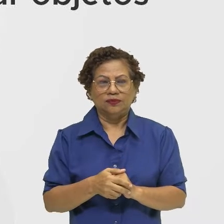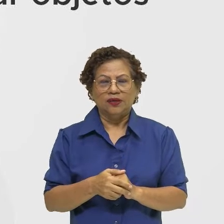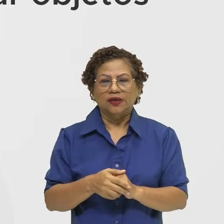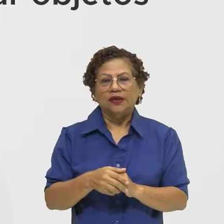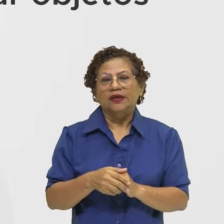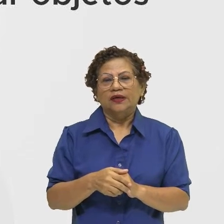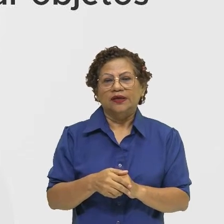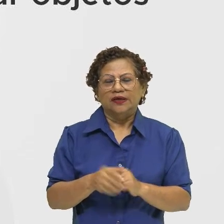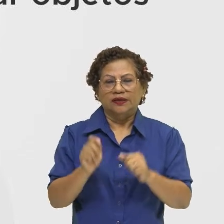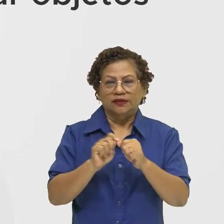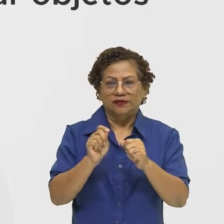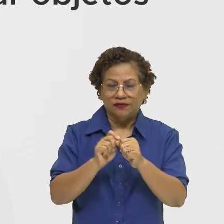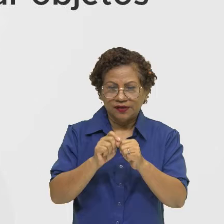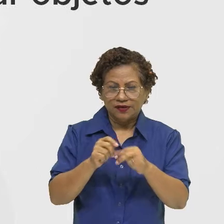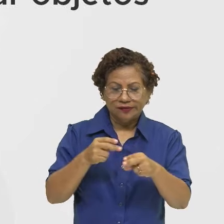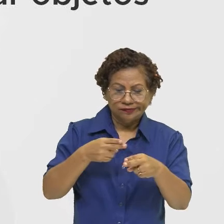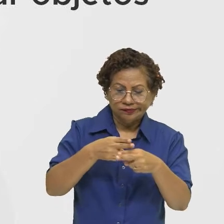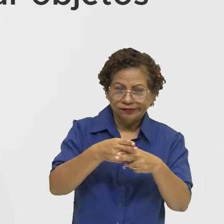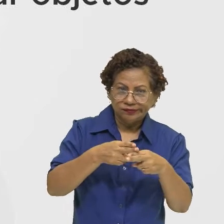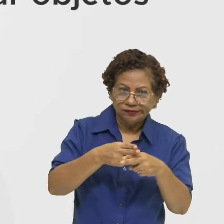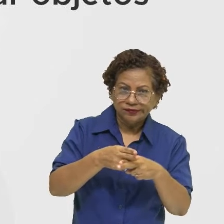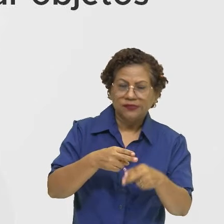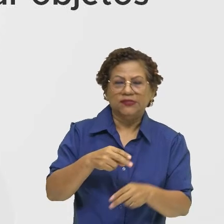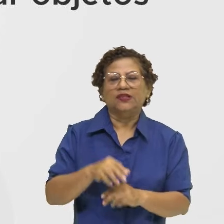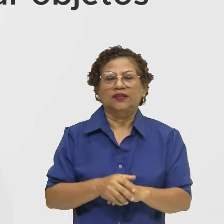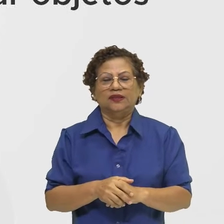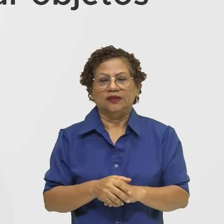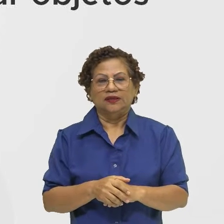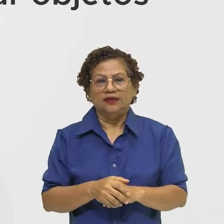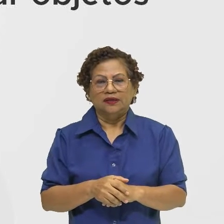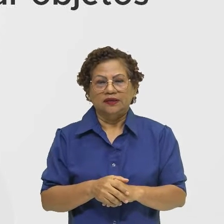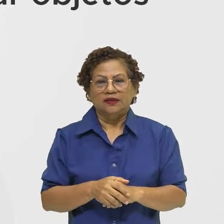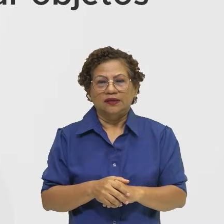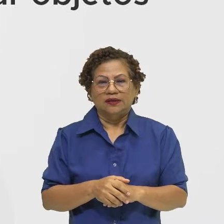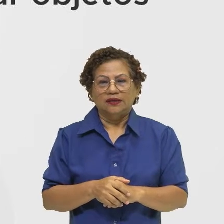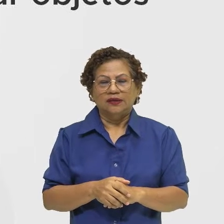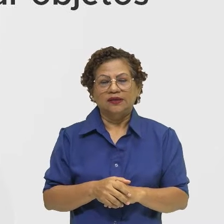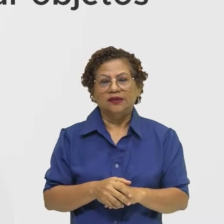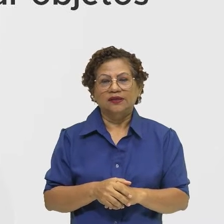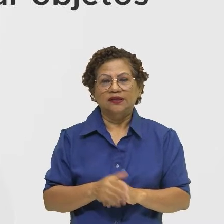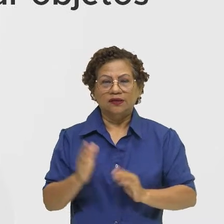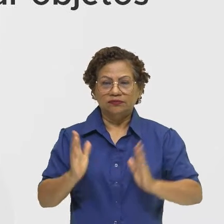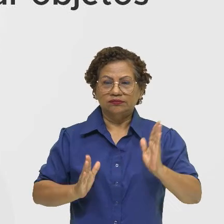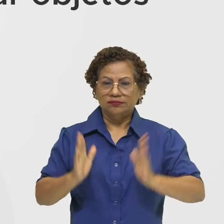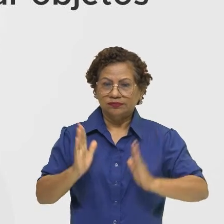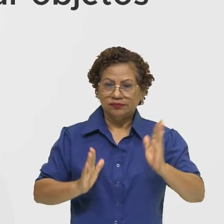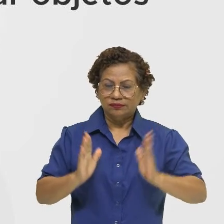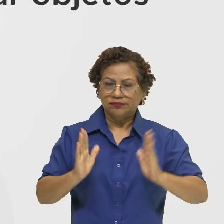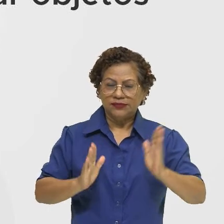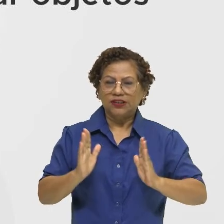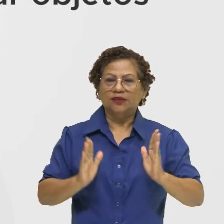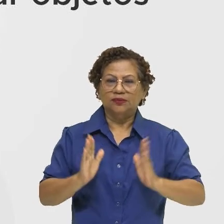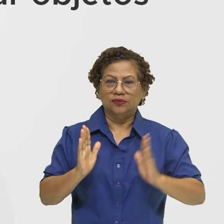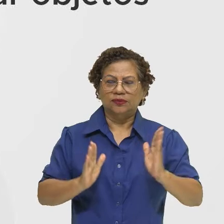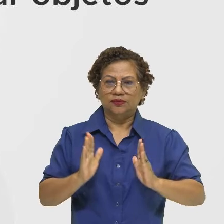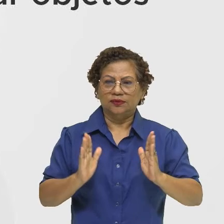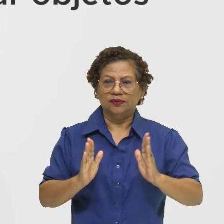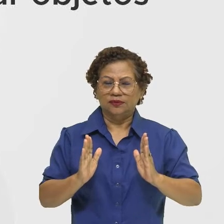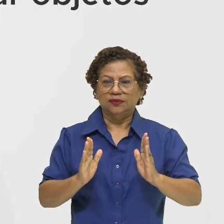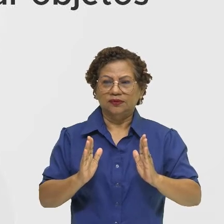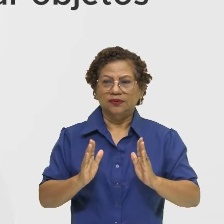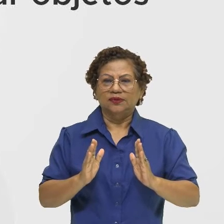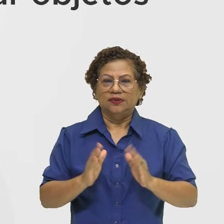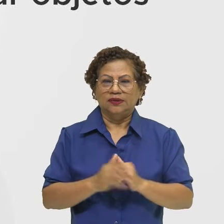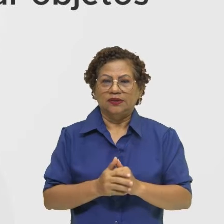objetos cortantes, daí o Paleolítico ter ficado, né, também conhecido como período ou idade